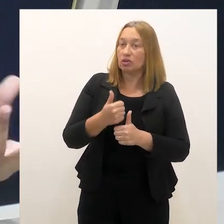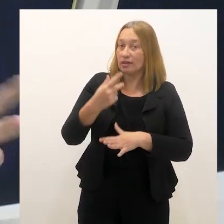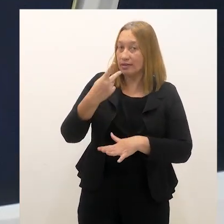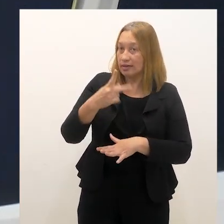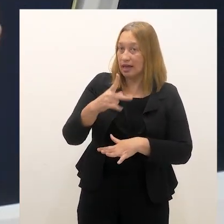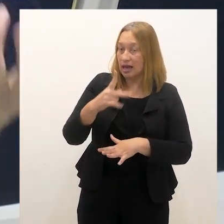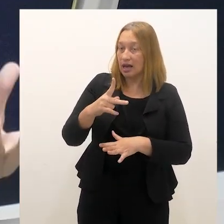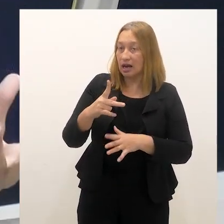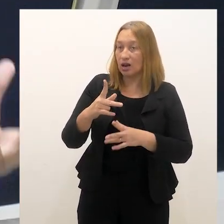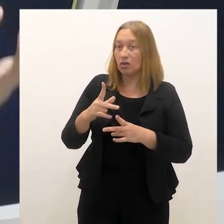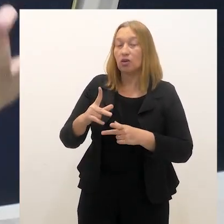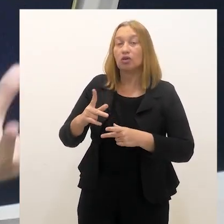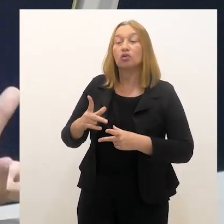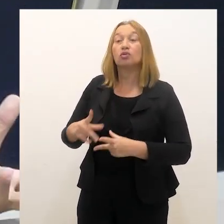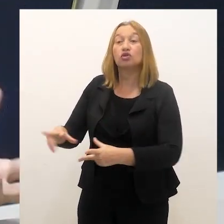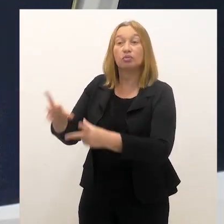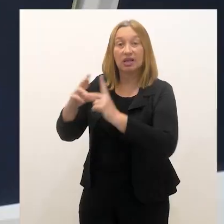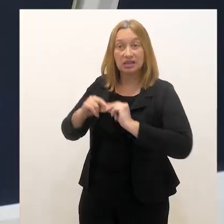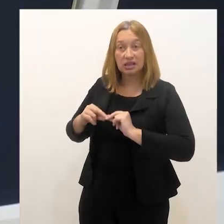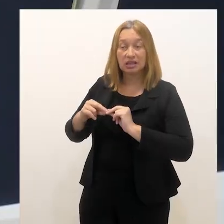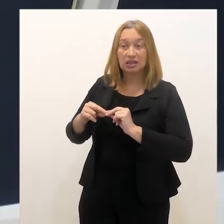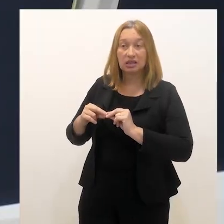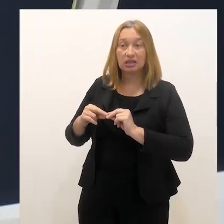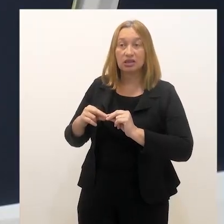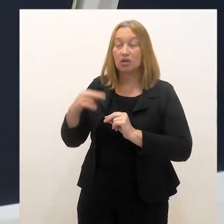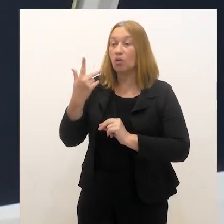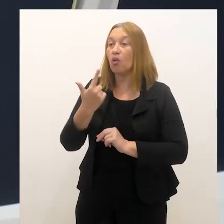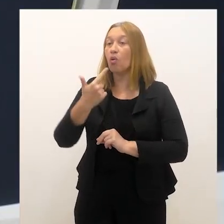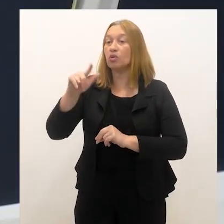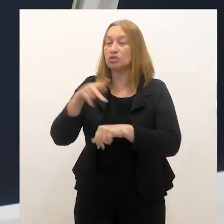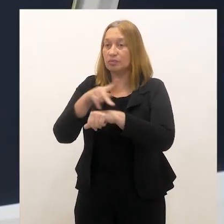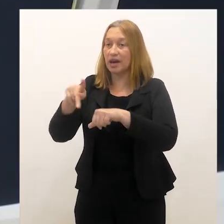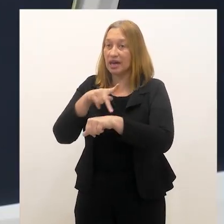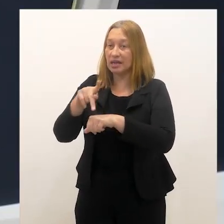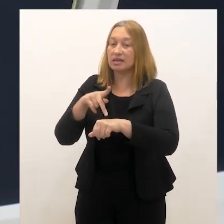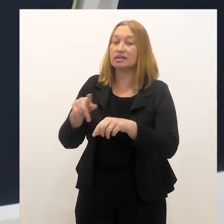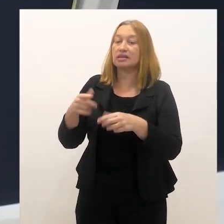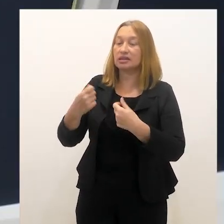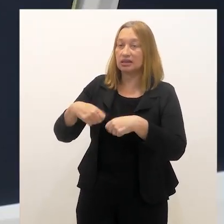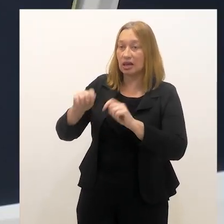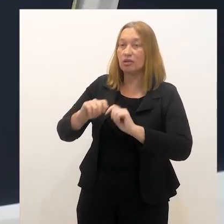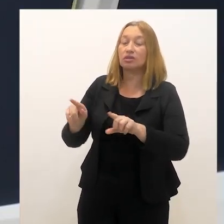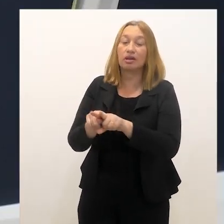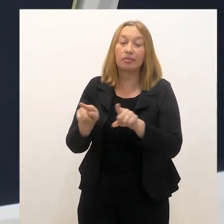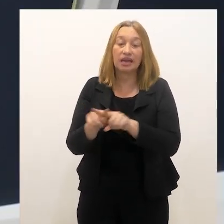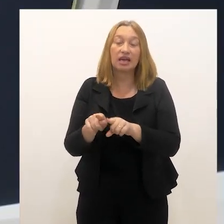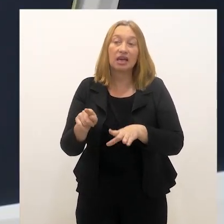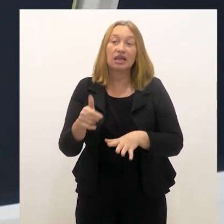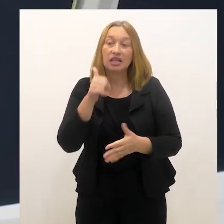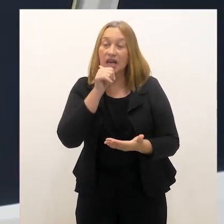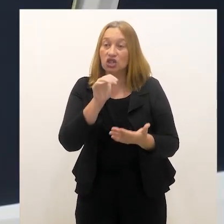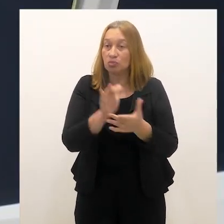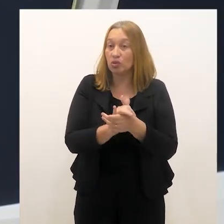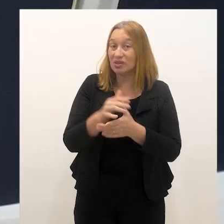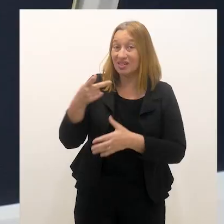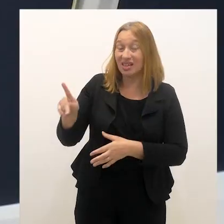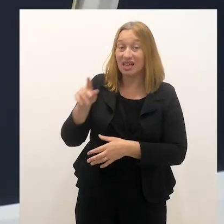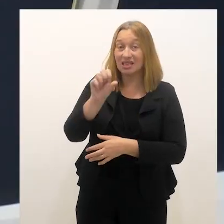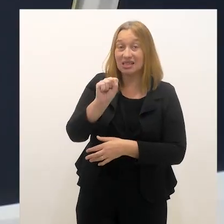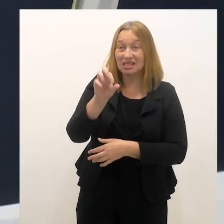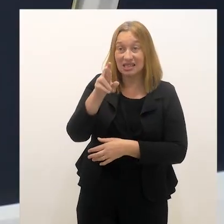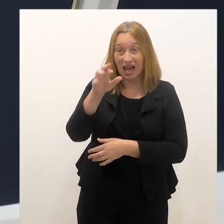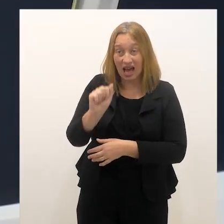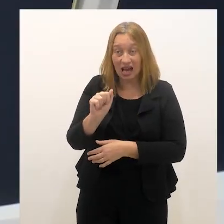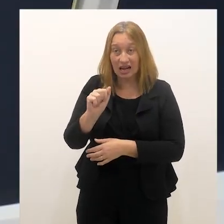que ele ganhou de outros países quando era presidente, roupas da Sara Kubitschek também, a esposa dele. Então,